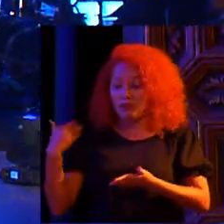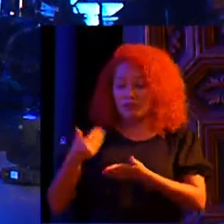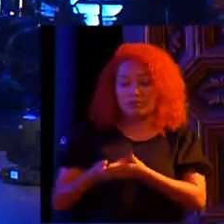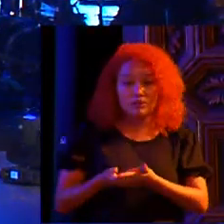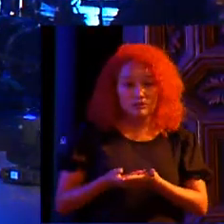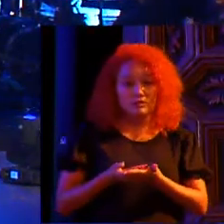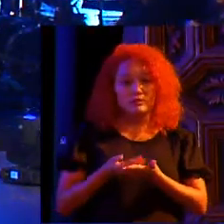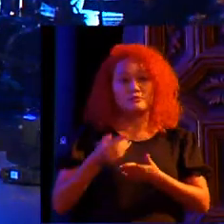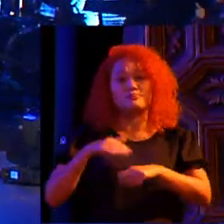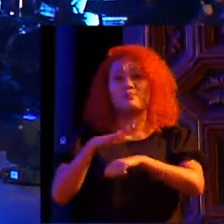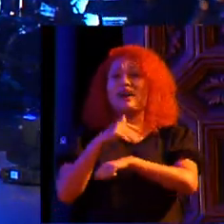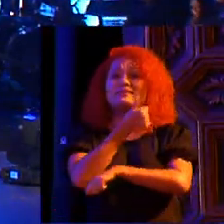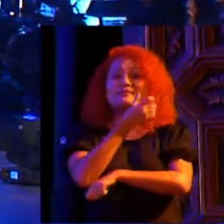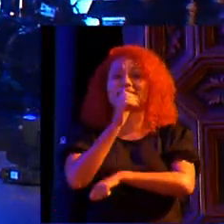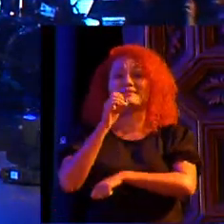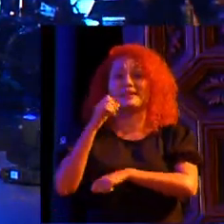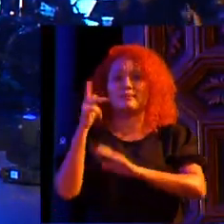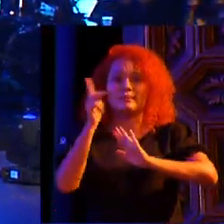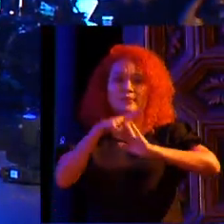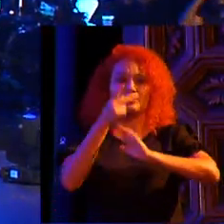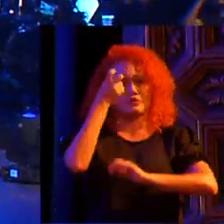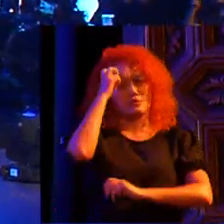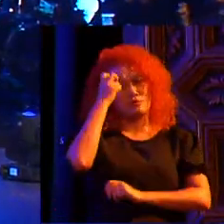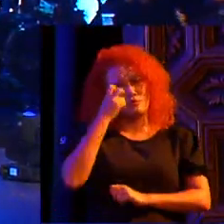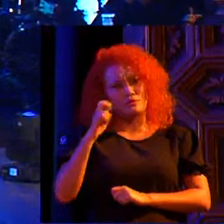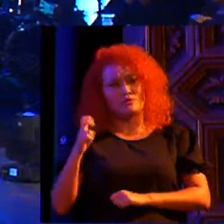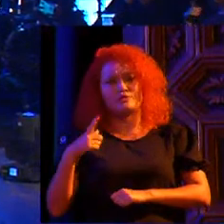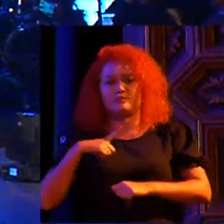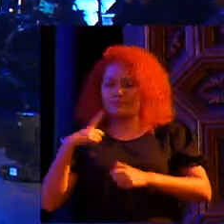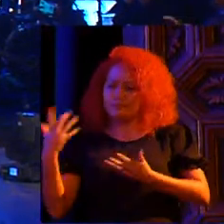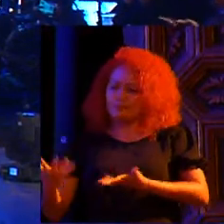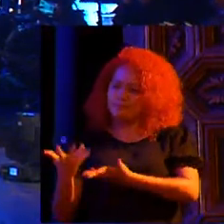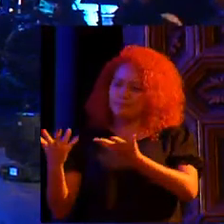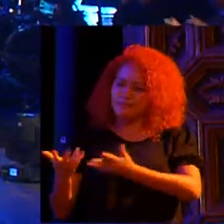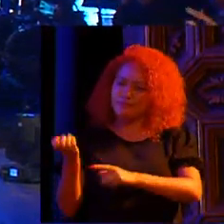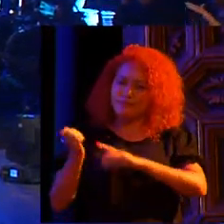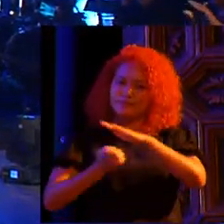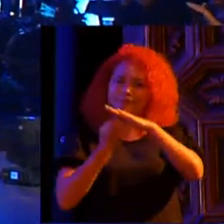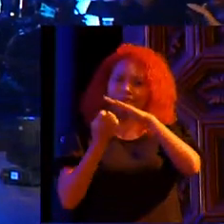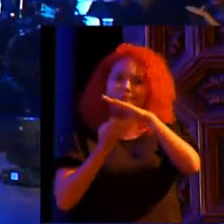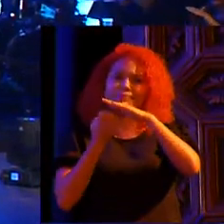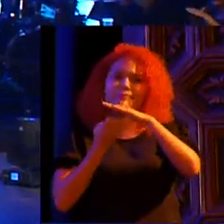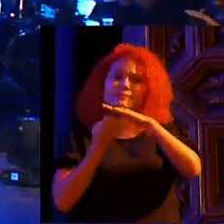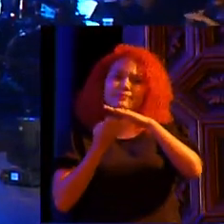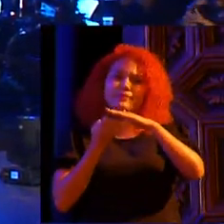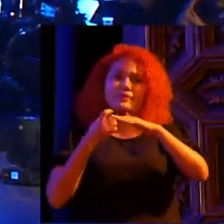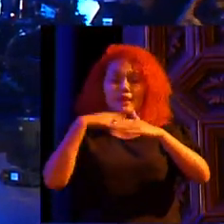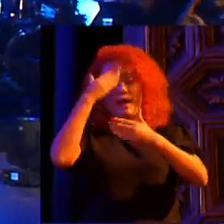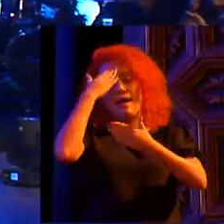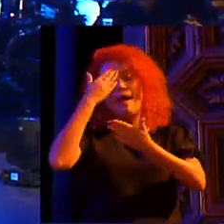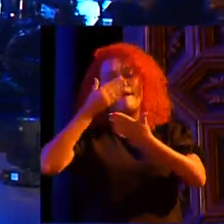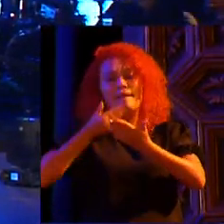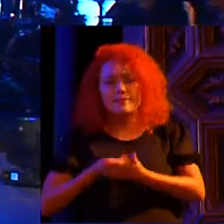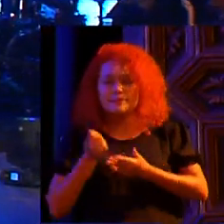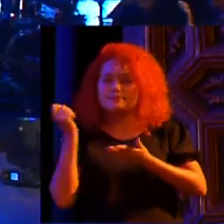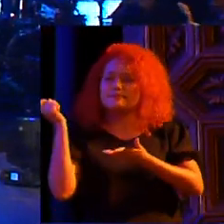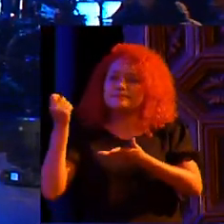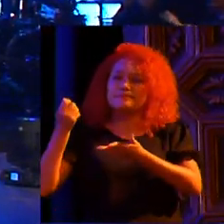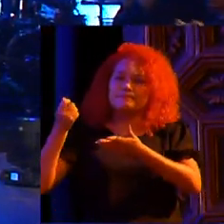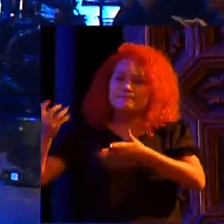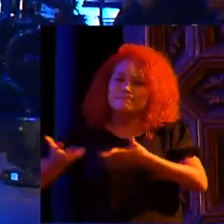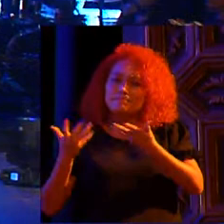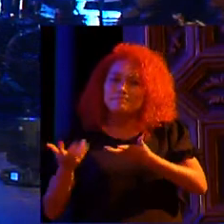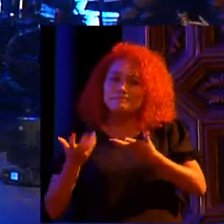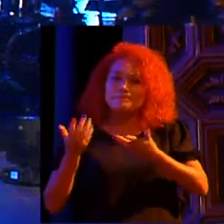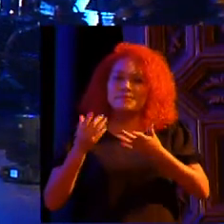Até hoje, mais de 100 projetos culturais já foram incentivados pela empresa, que acredita e apoia a democratização